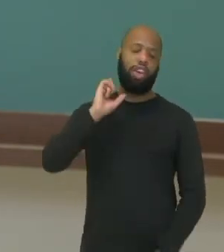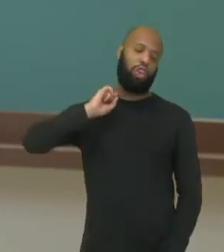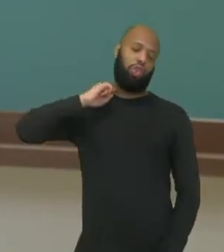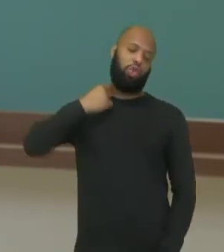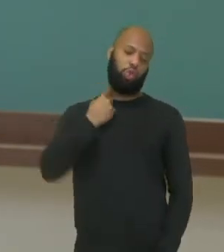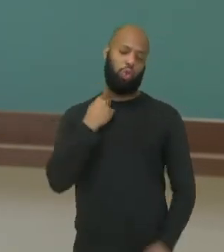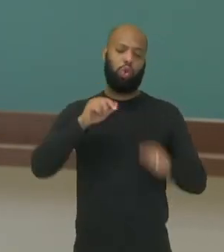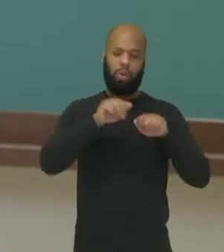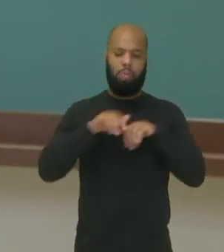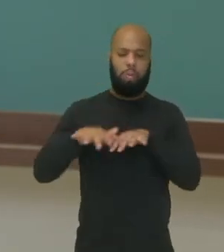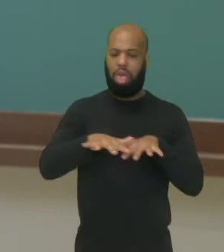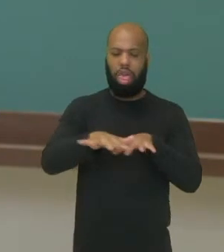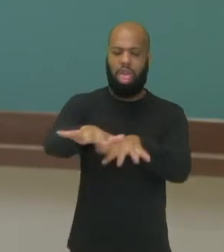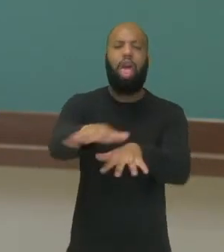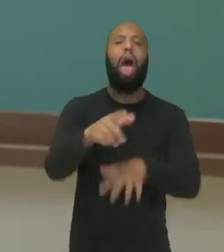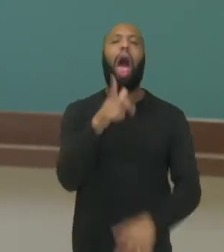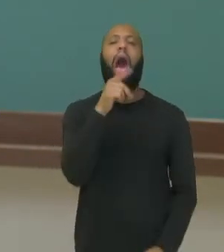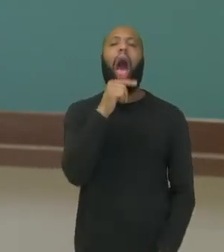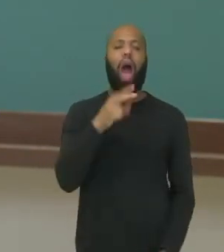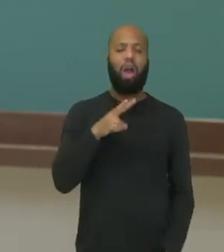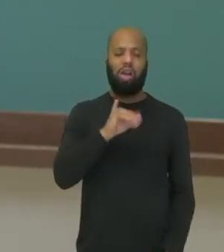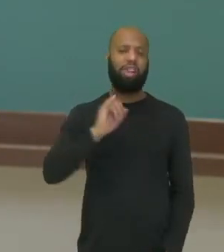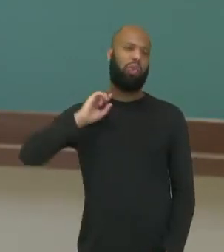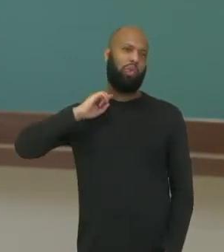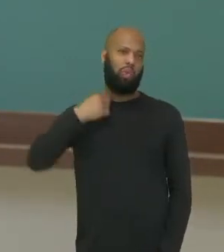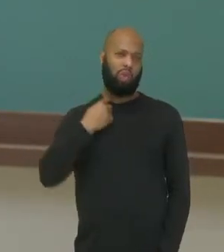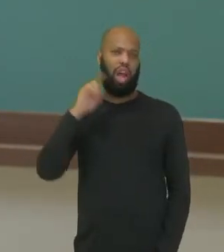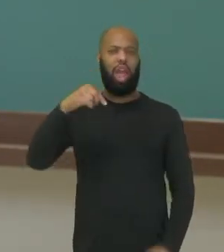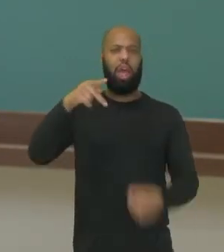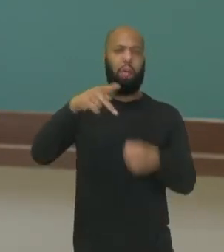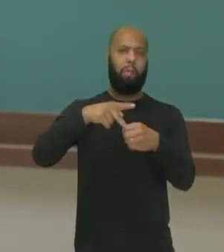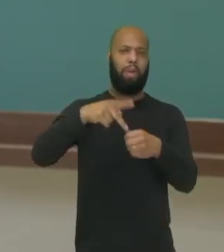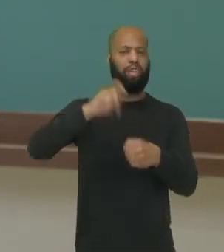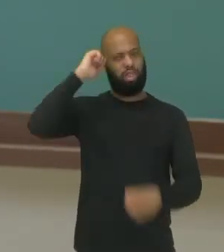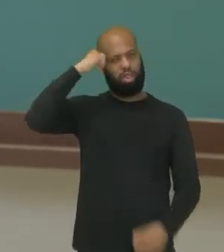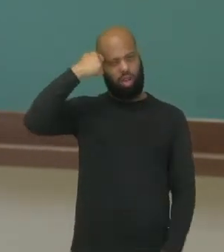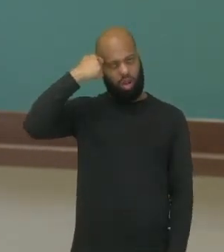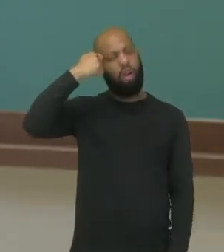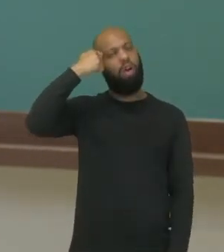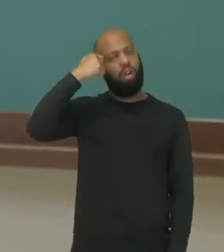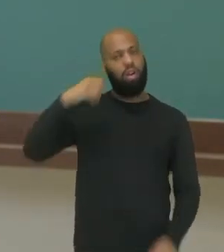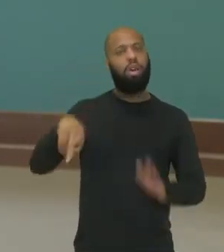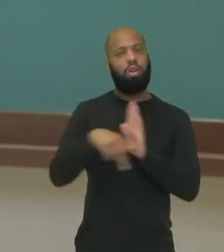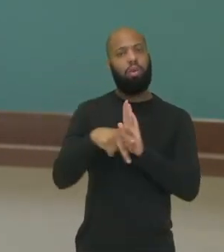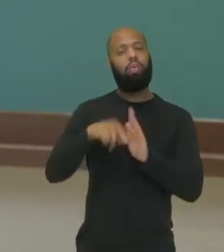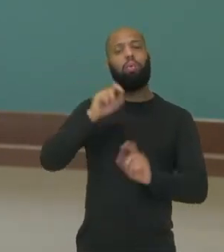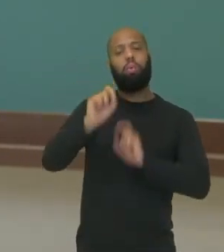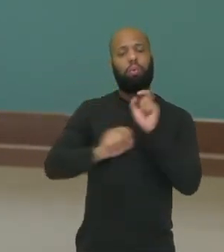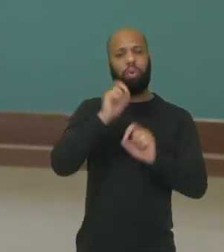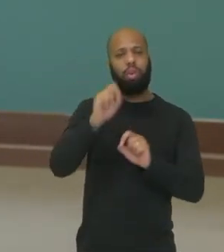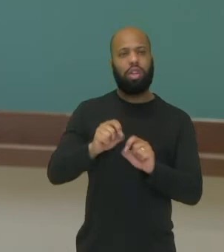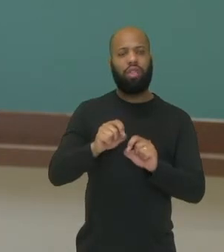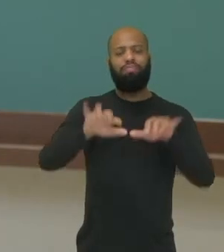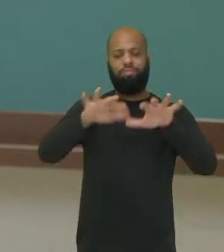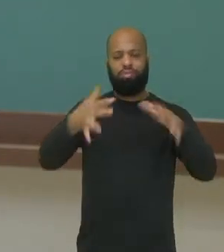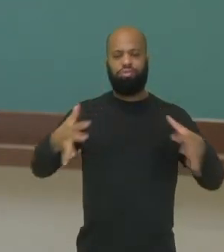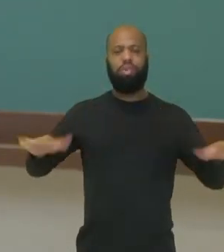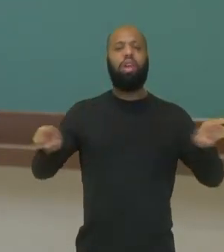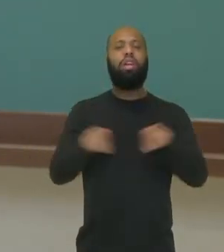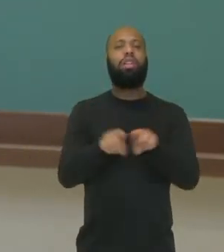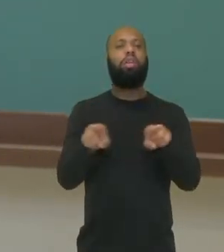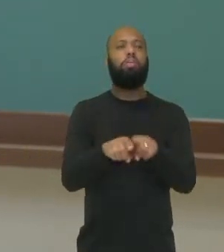do derrame, né? Do despejo aqui, por exemplo, de petróleo, né? Nos oceanos. Também a emanação de